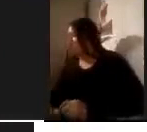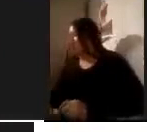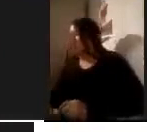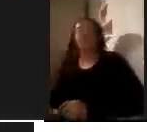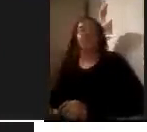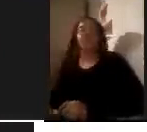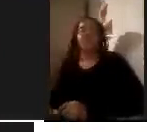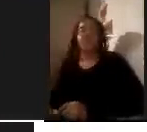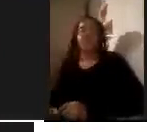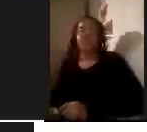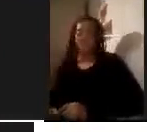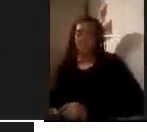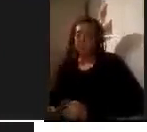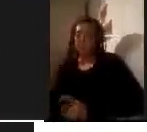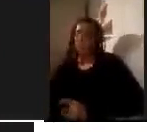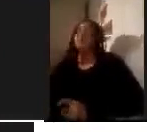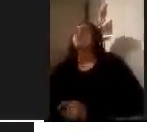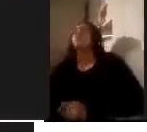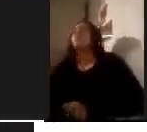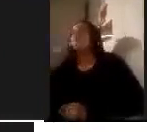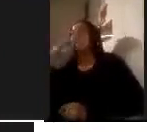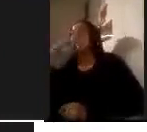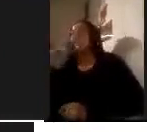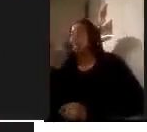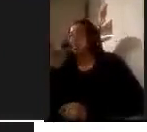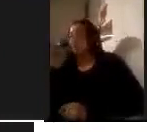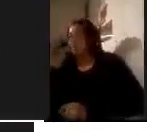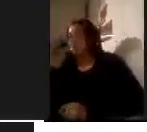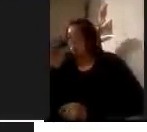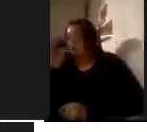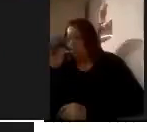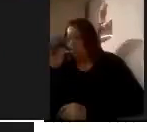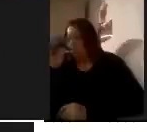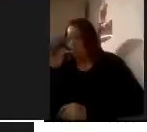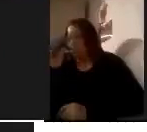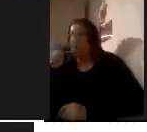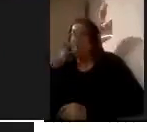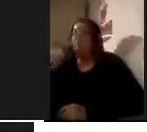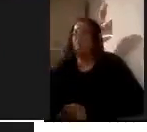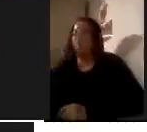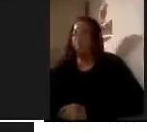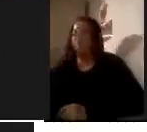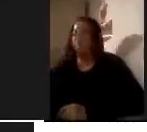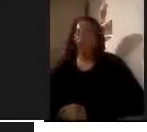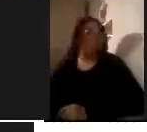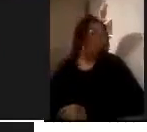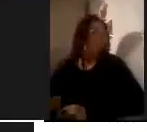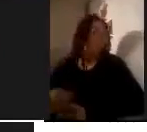Então, a gente, em qualquer lugar, nunca se usa nem bico artificial, mamadeira, qualquer tipo